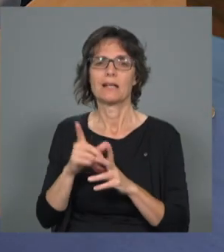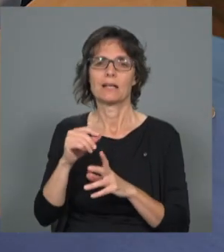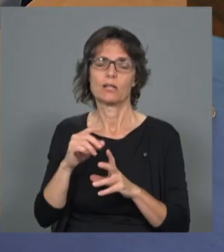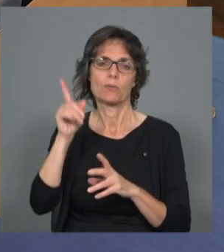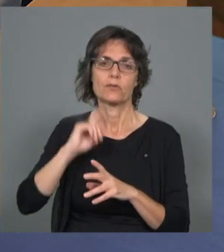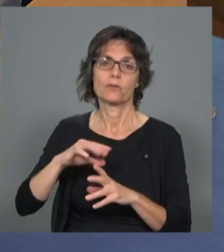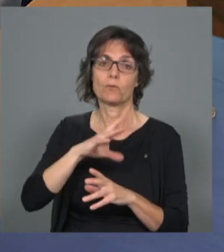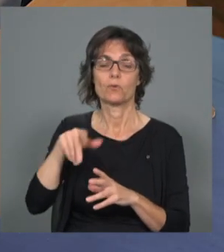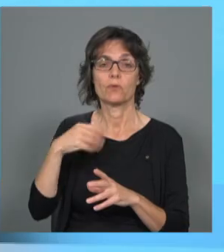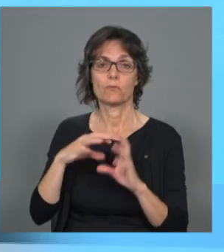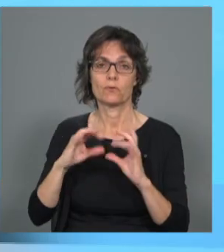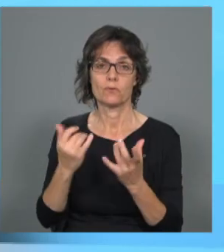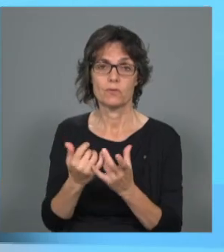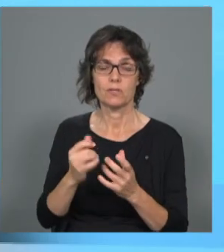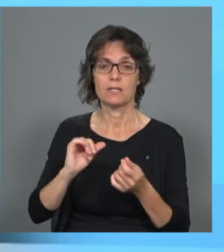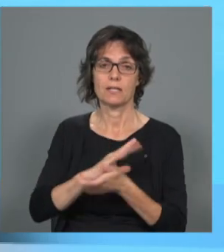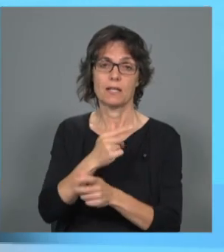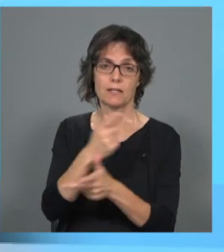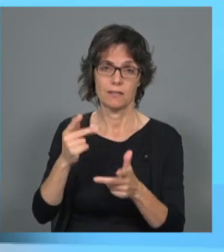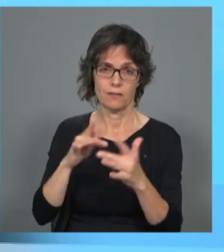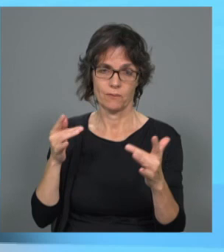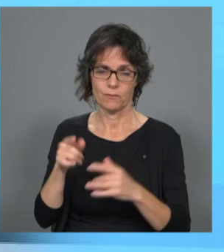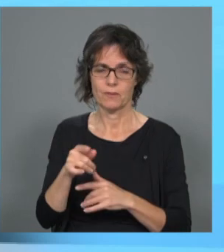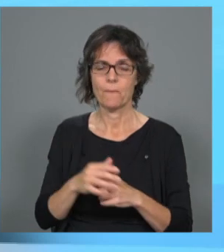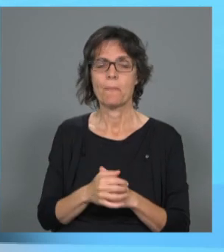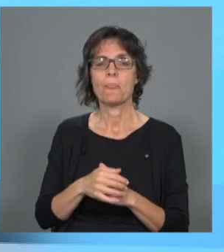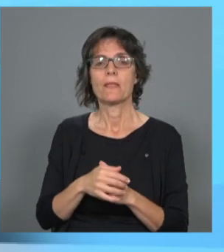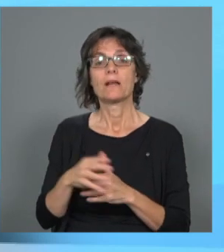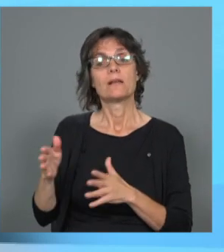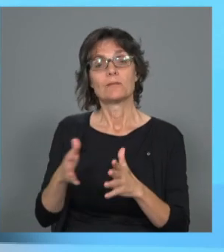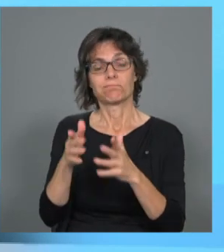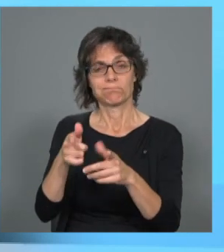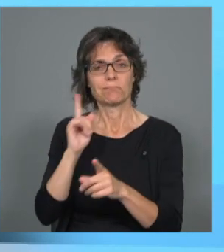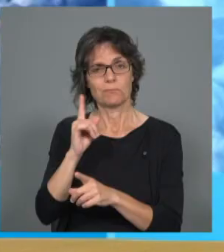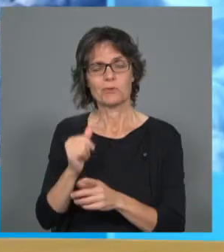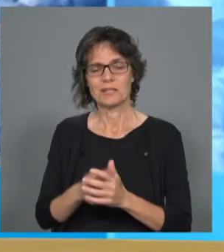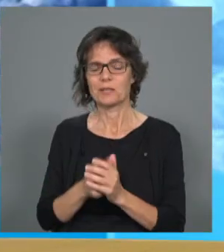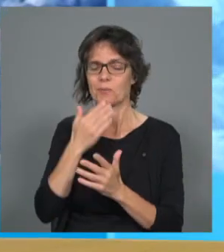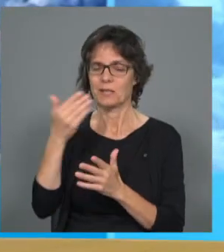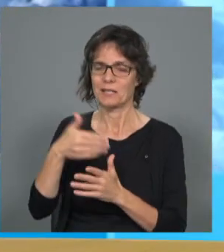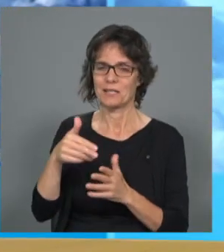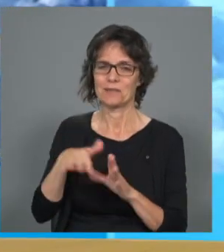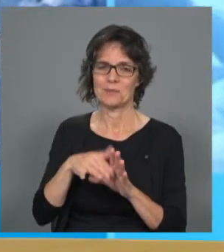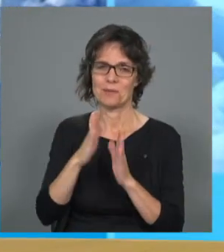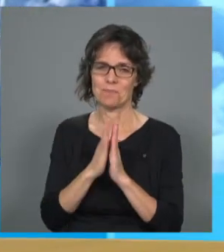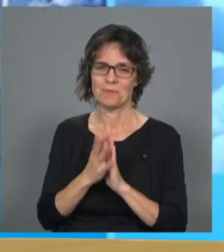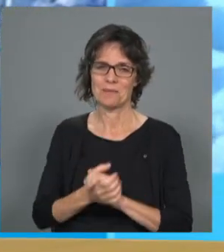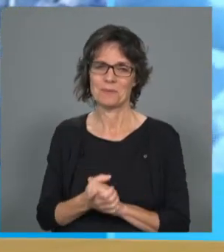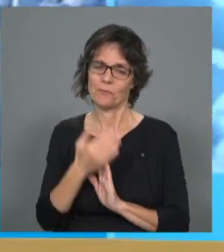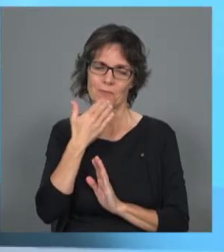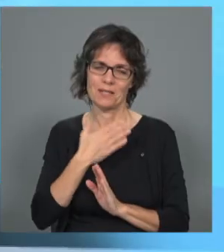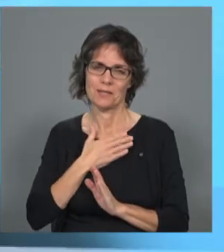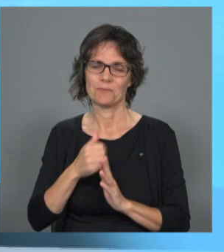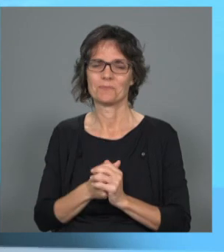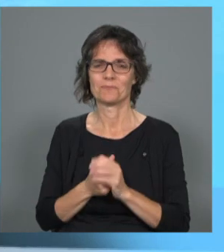Ficam estas pistas também essenciais. Obrigado pela presença aqui no programa. Muito obrigada, Henrique. Eclésia. Muito obrigado. Lembro